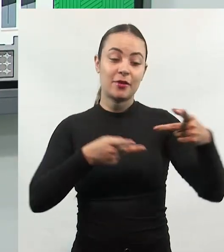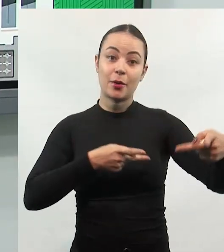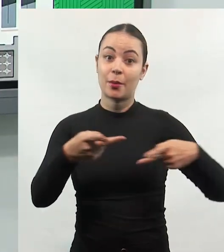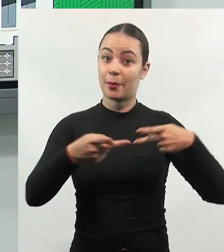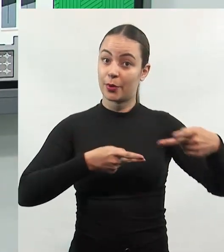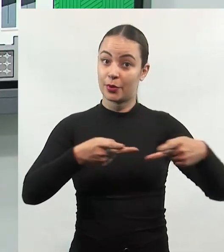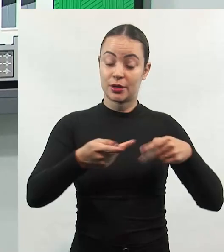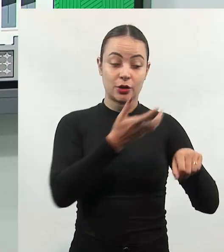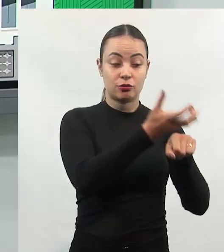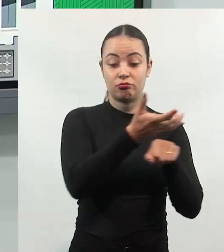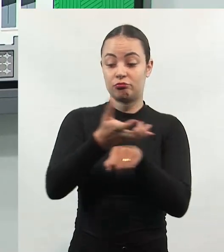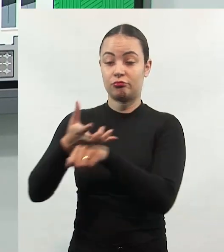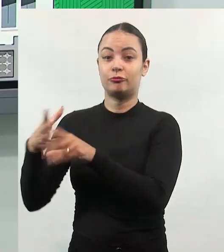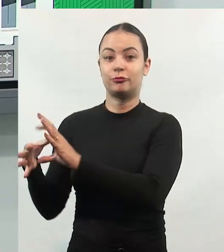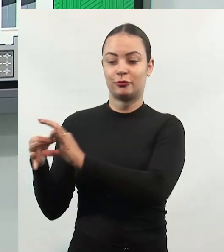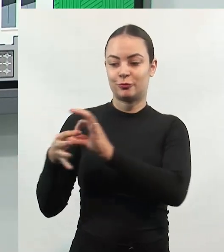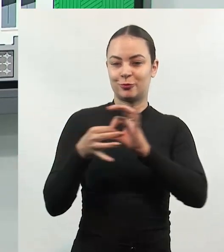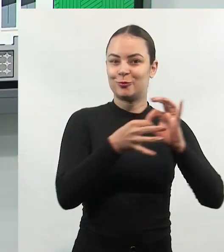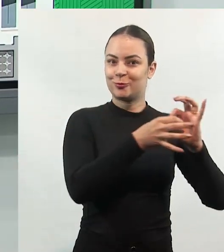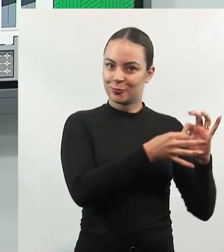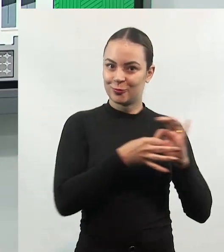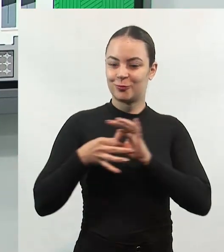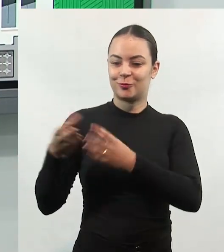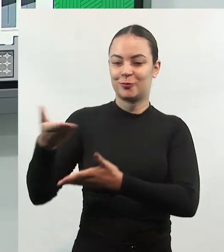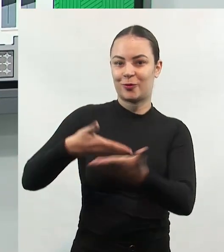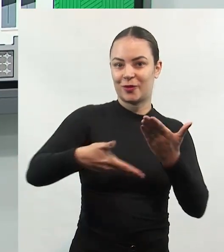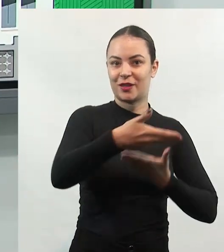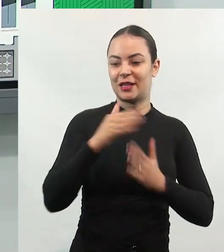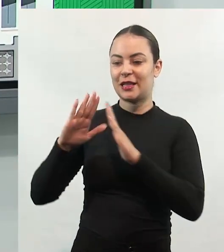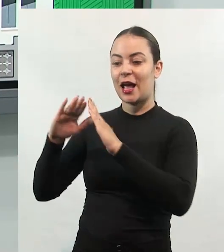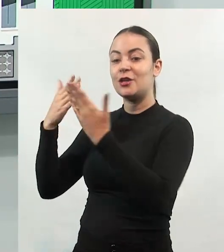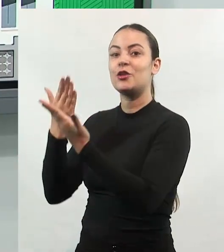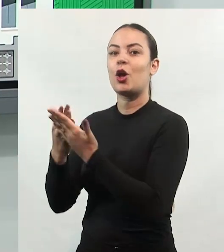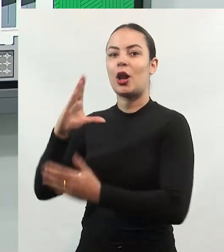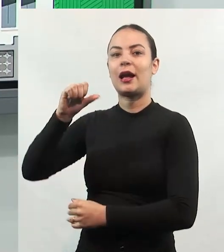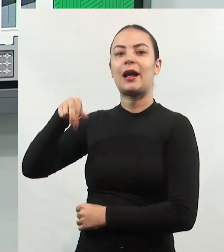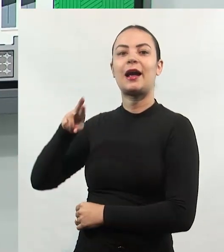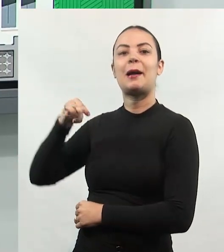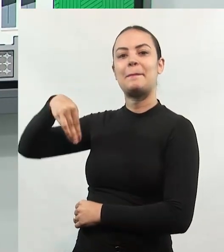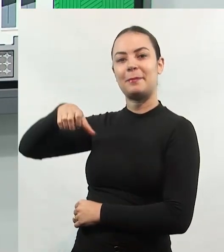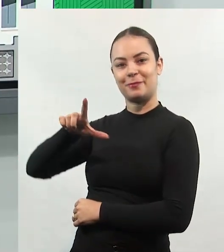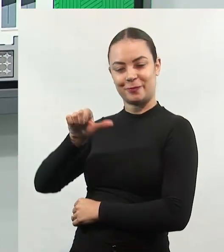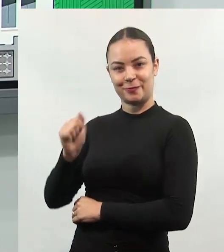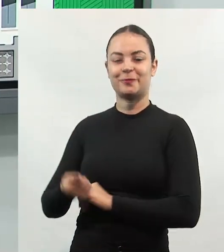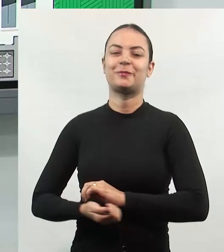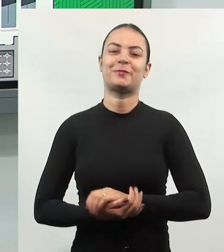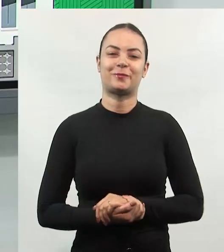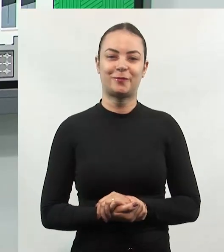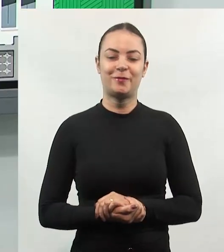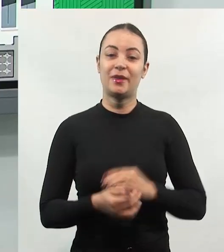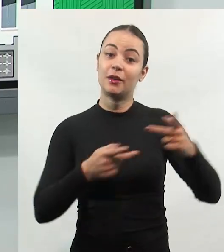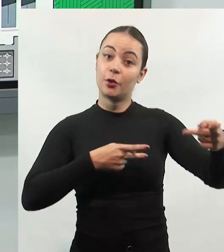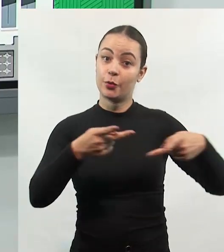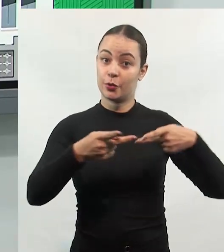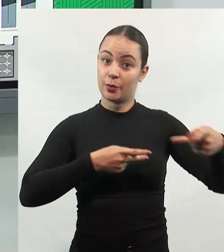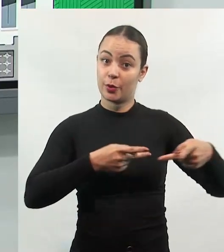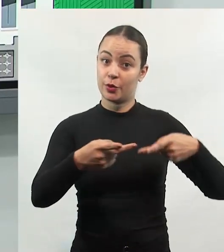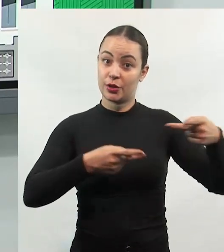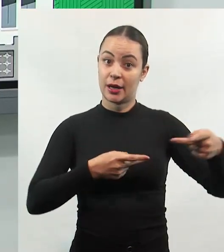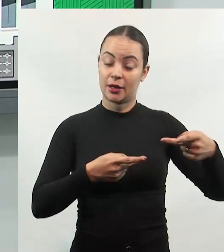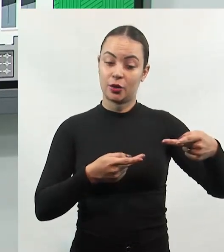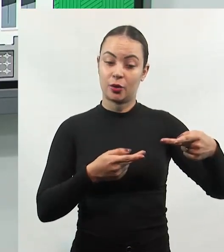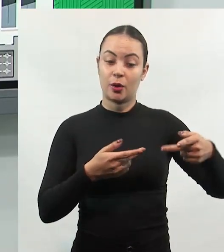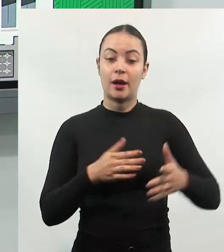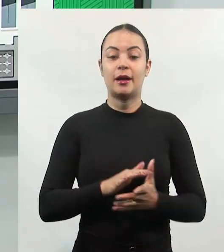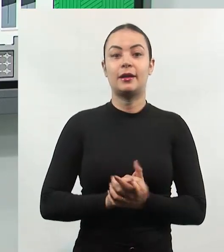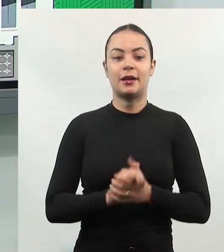interdisciplinar Carmela Dutra na Nossa História. Esse projeto é um projeto que ele está sendo executado pelos professores do primeiro período do